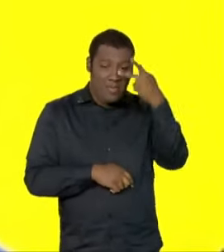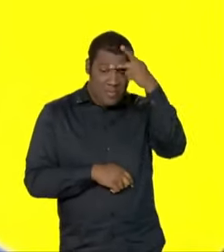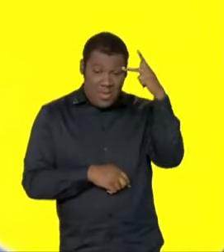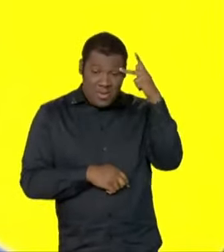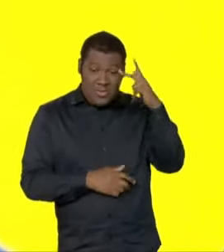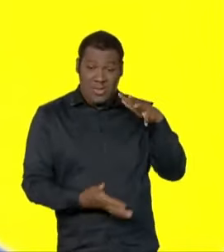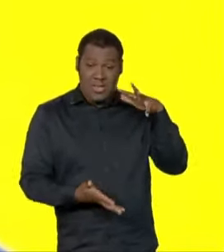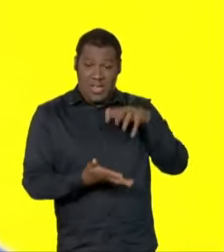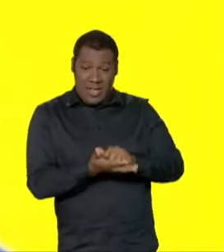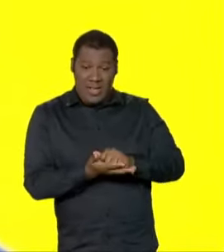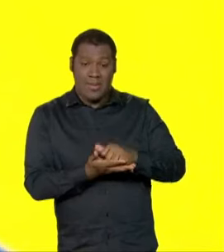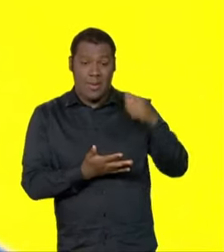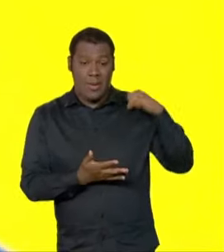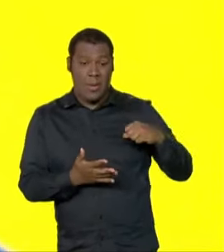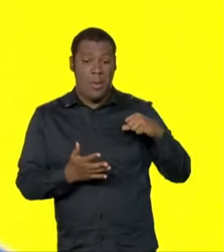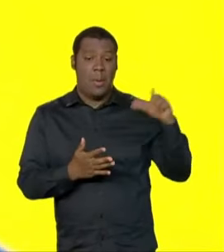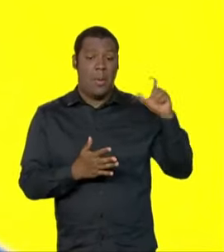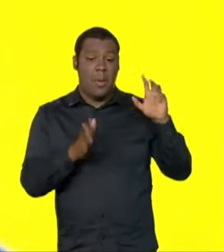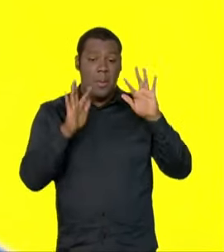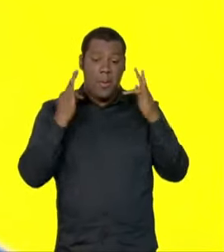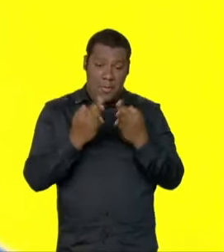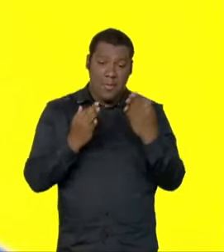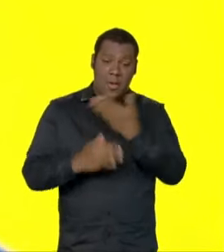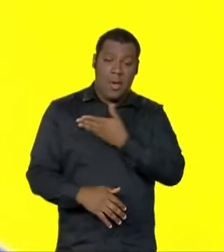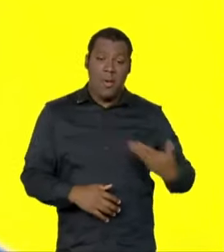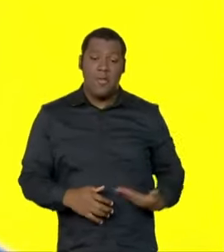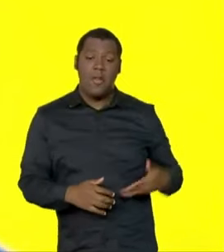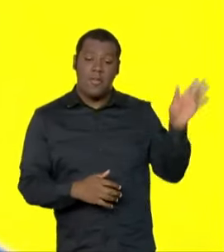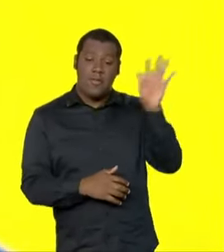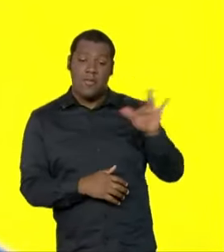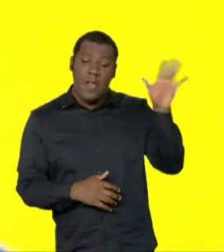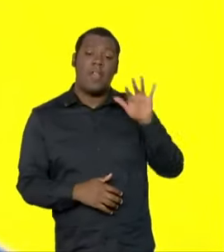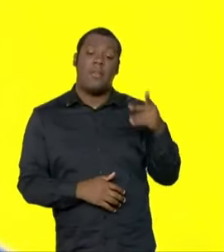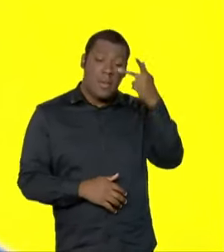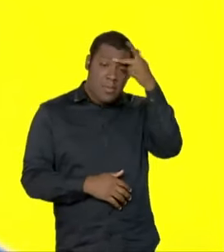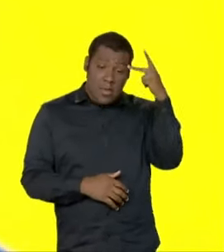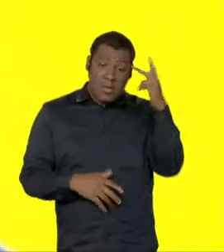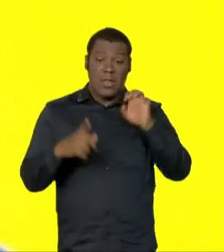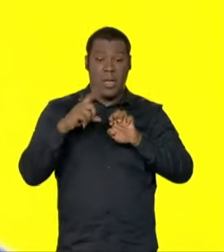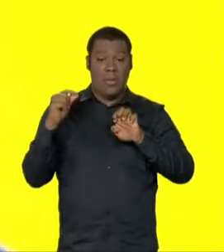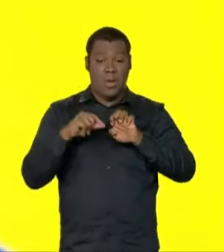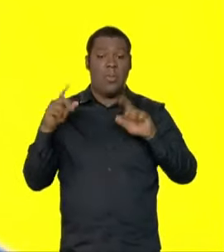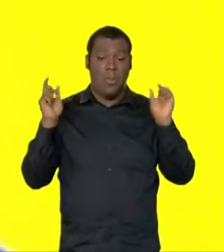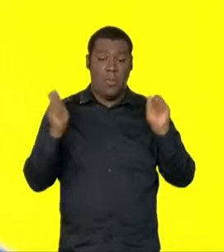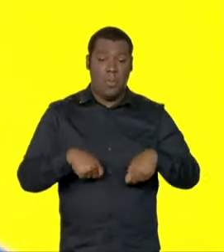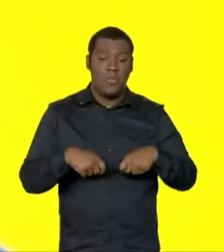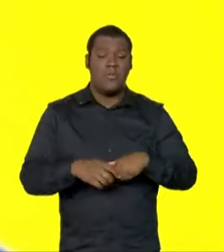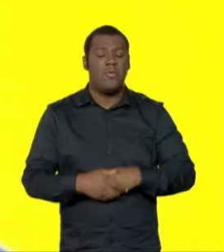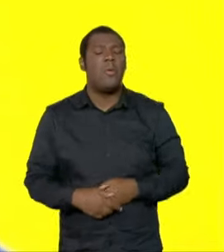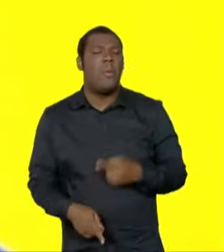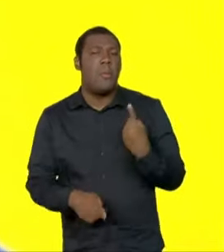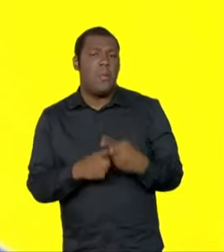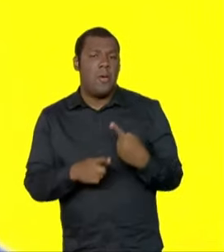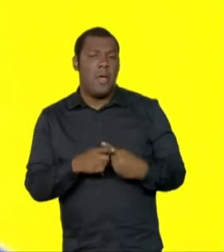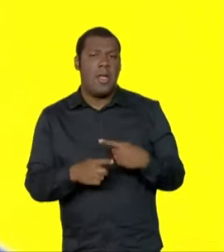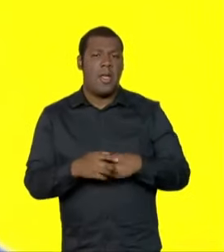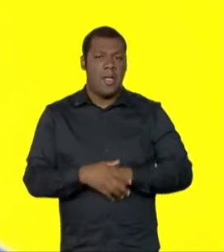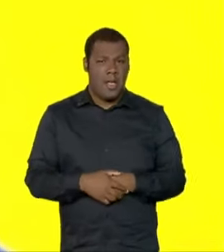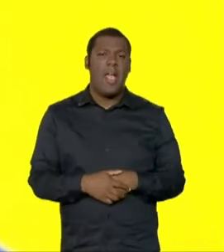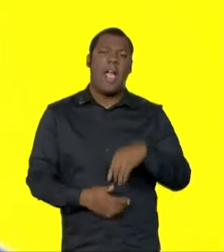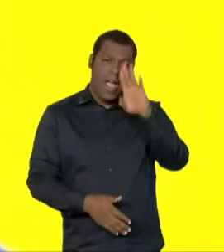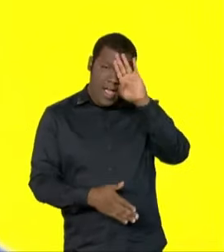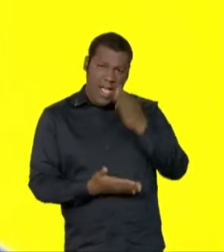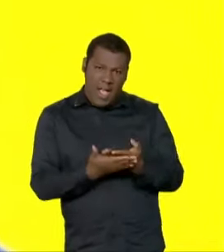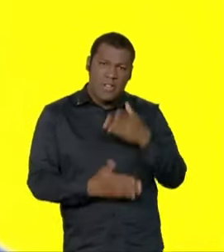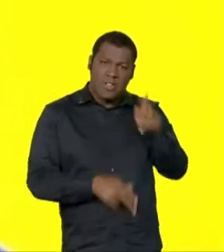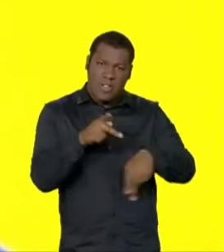no Cadastro Único do governo federal possam empreender. Sabe por quê? Porque a gente acredita na nossa gente e